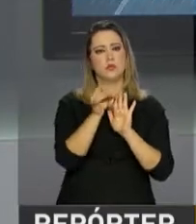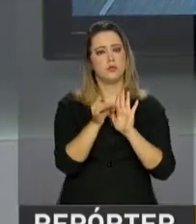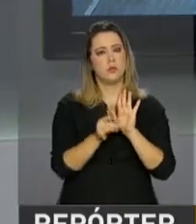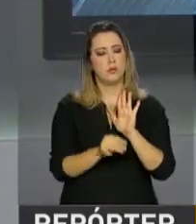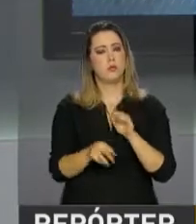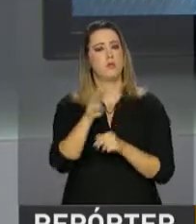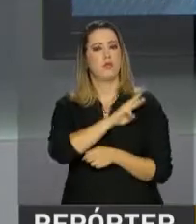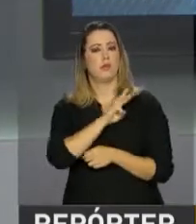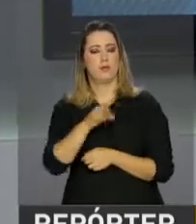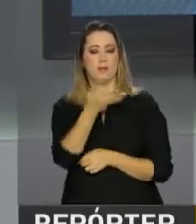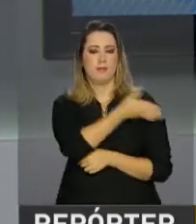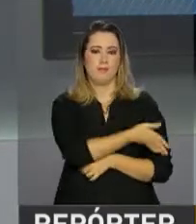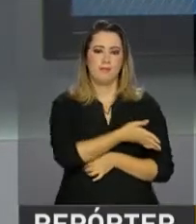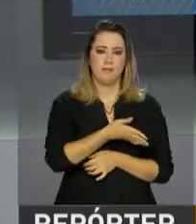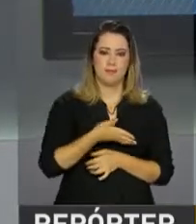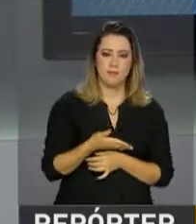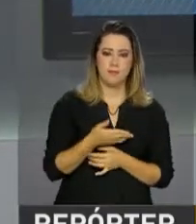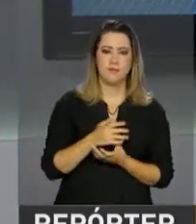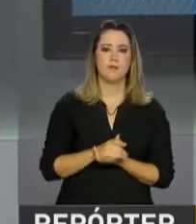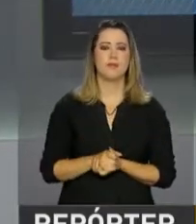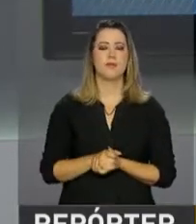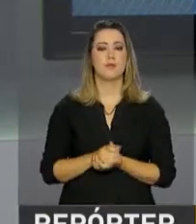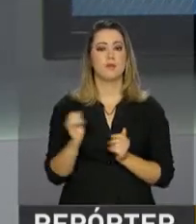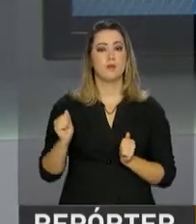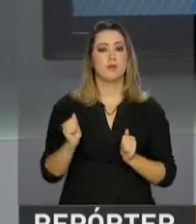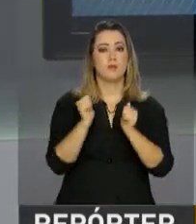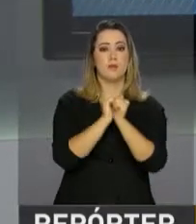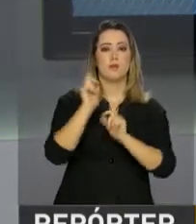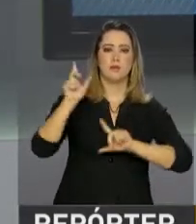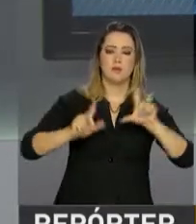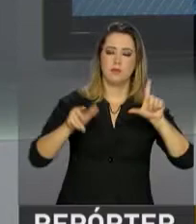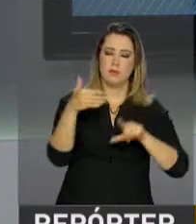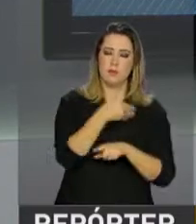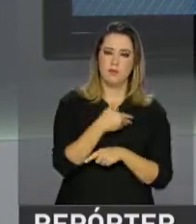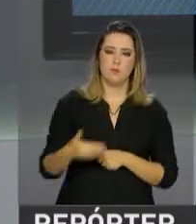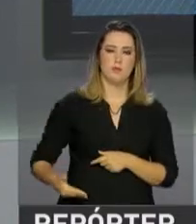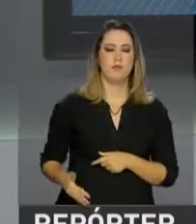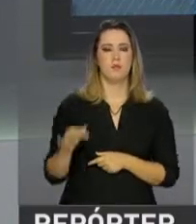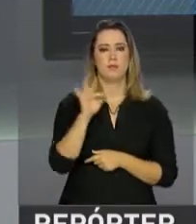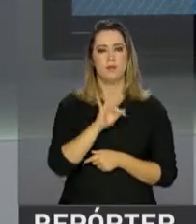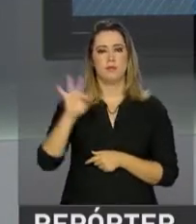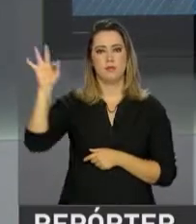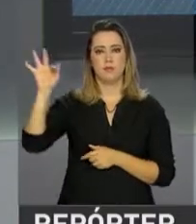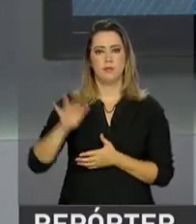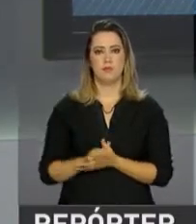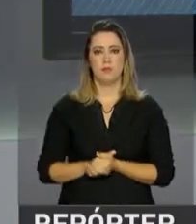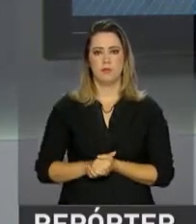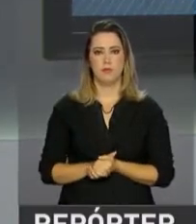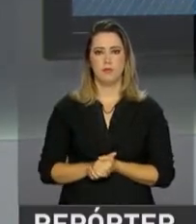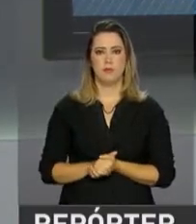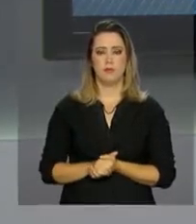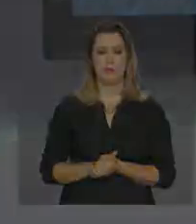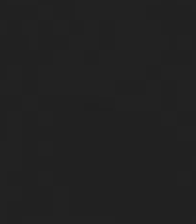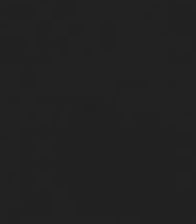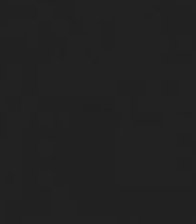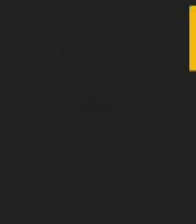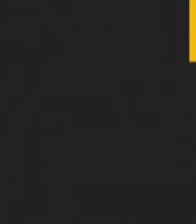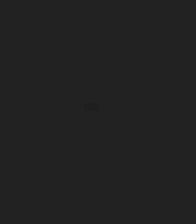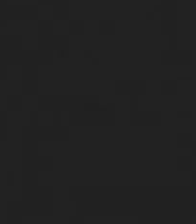programação também está na página da nbr na internet continue com a gente na nbr a tv do governo federal